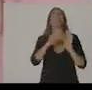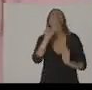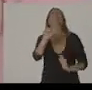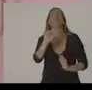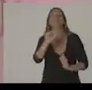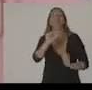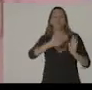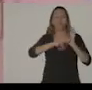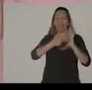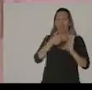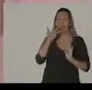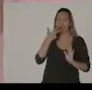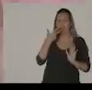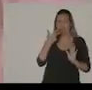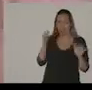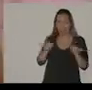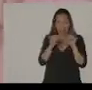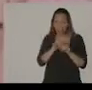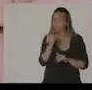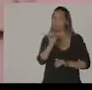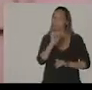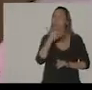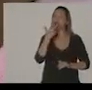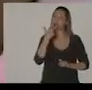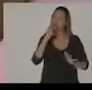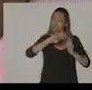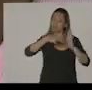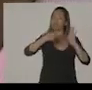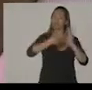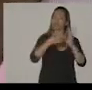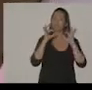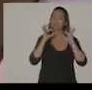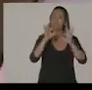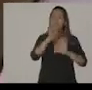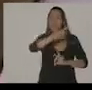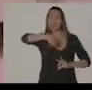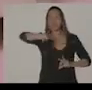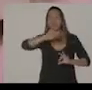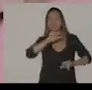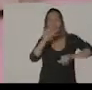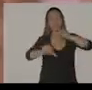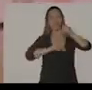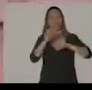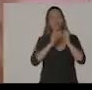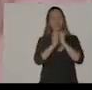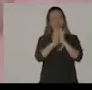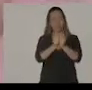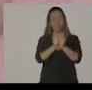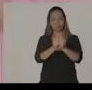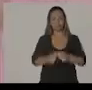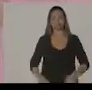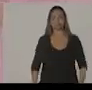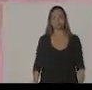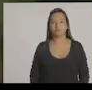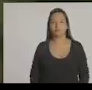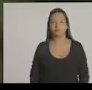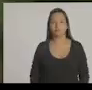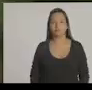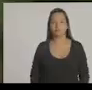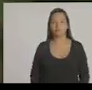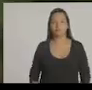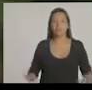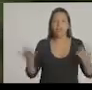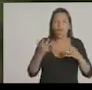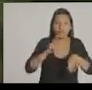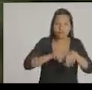com o Freixo, não significa uma retórica, não significa apenas que eu vou acompanhar, significa que a gente vai transformar junto. A